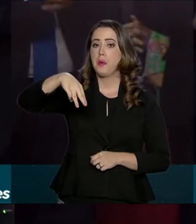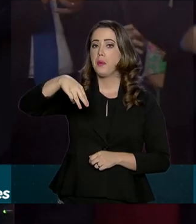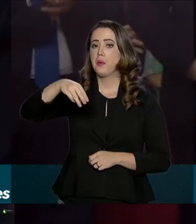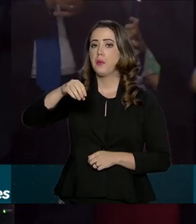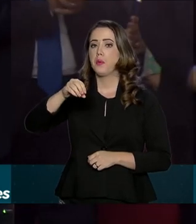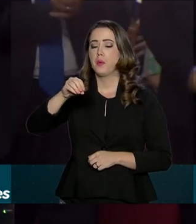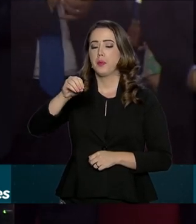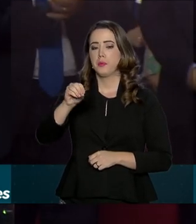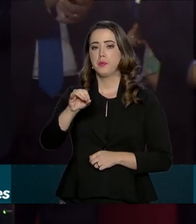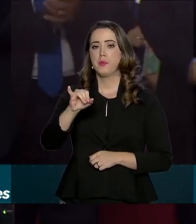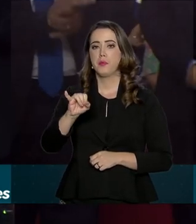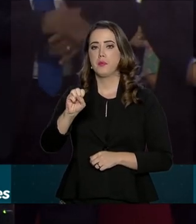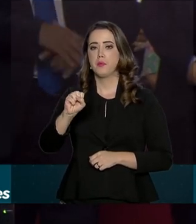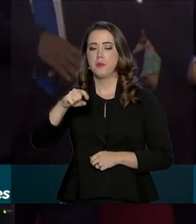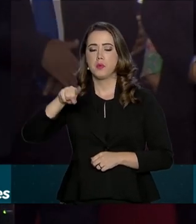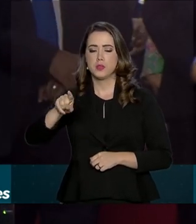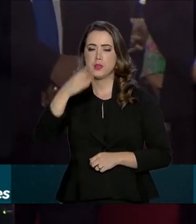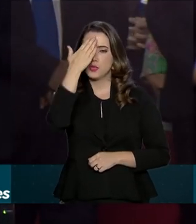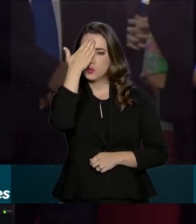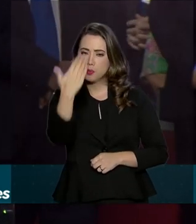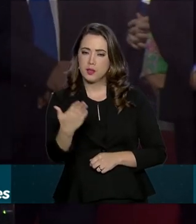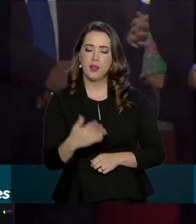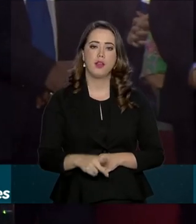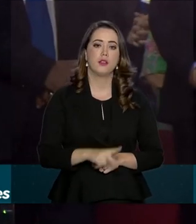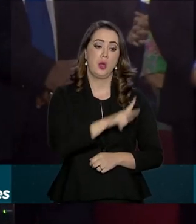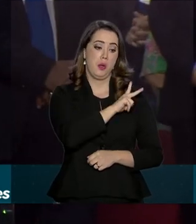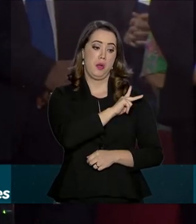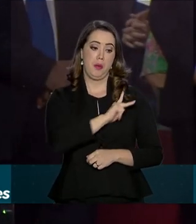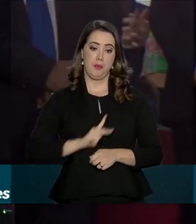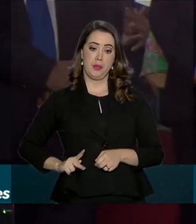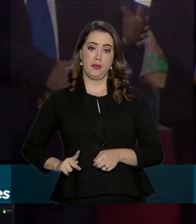Obrigado pelo apoio e consideração, senhor prefeito,